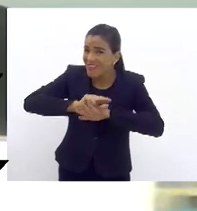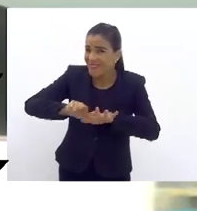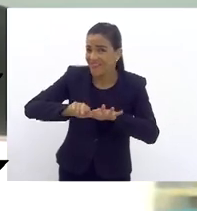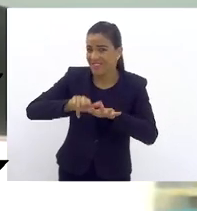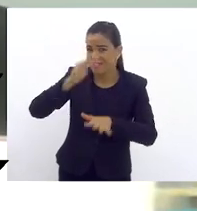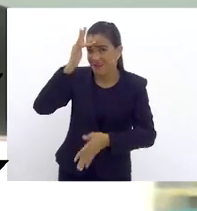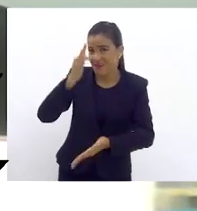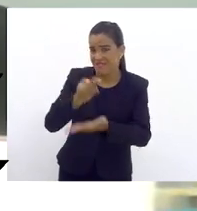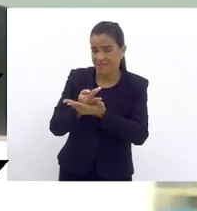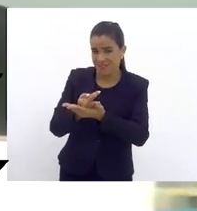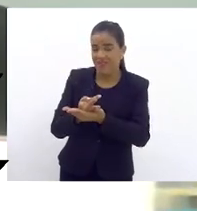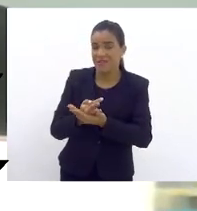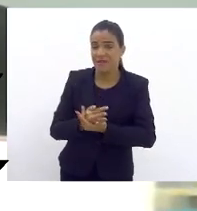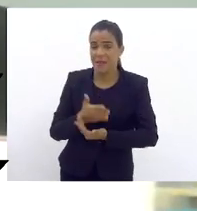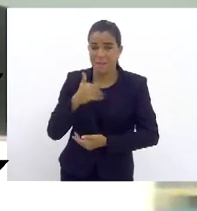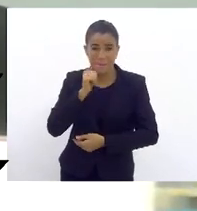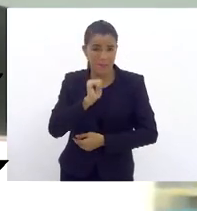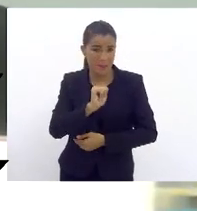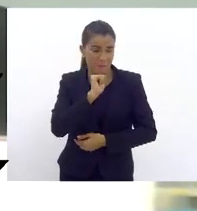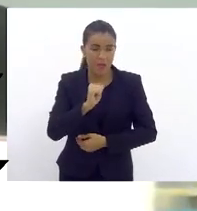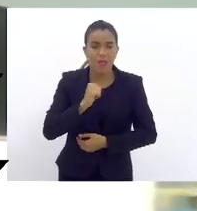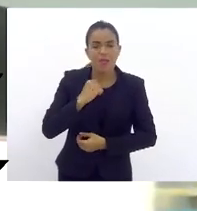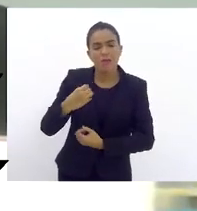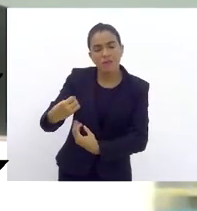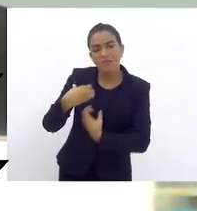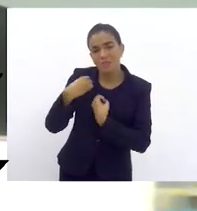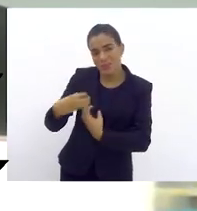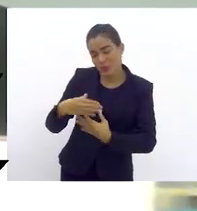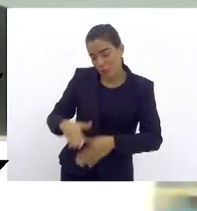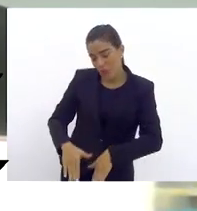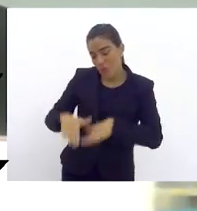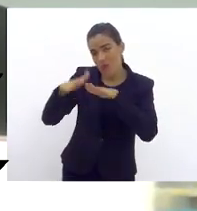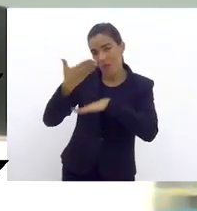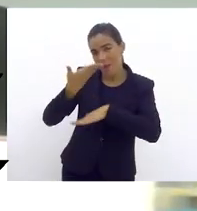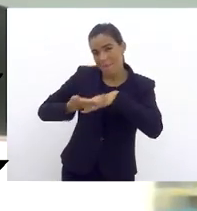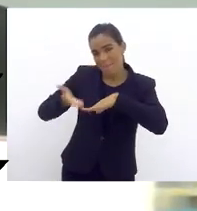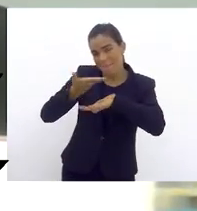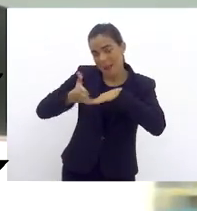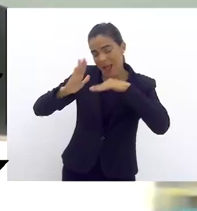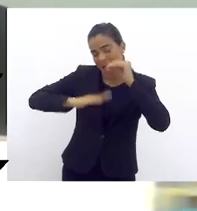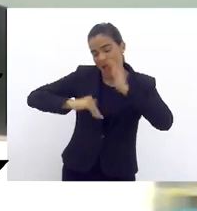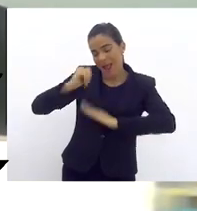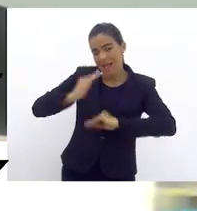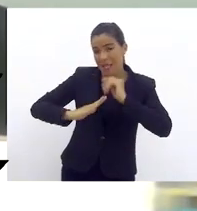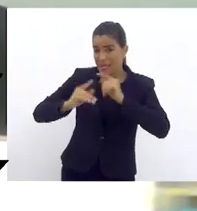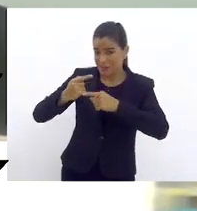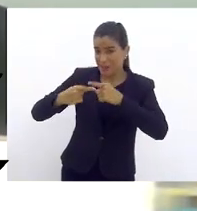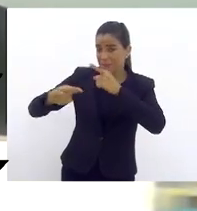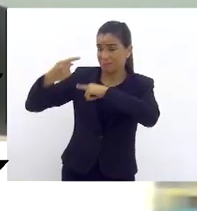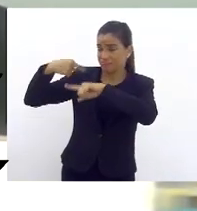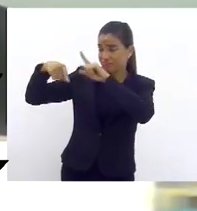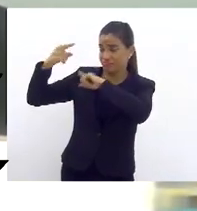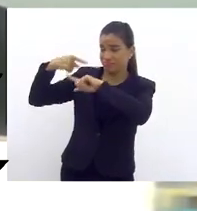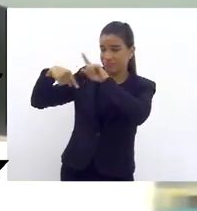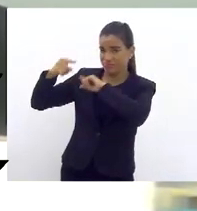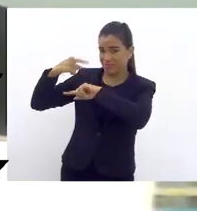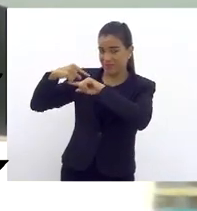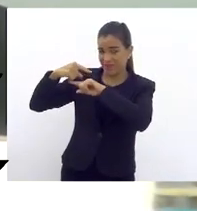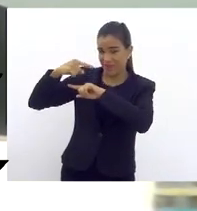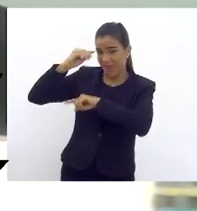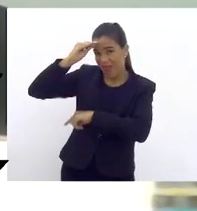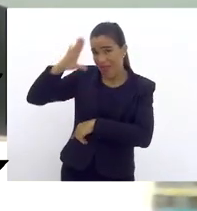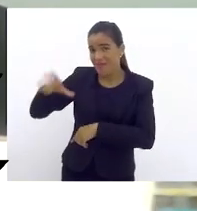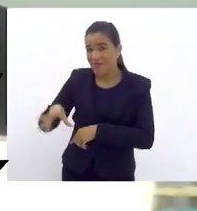né A minha mãe me ensinou a ser uma praticante da fé e a minha ancestralidade assim como todas daqui presente não é